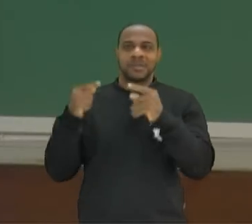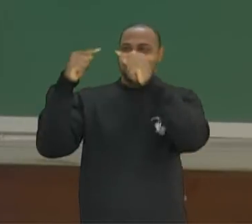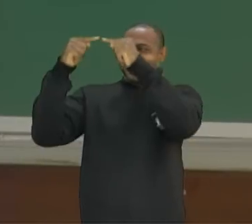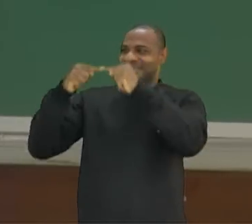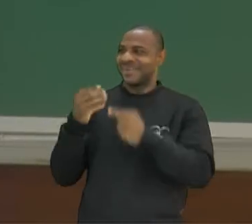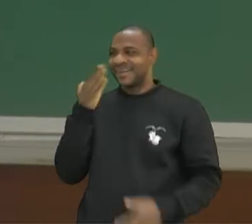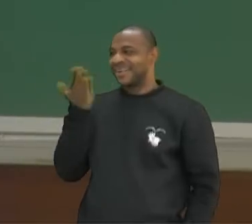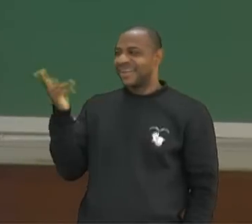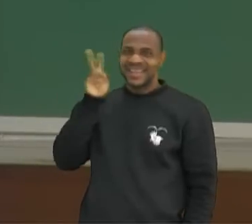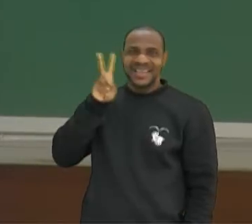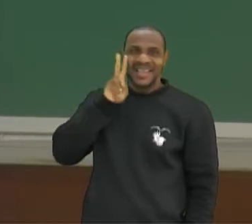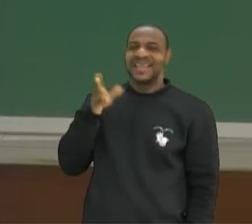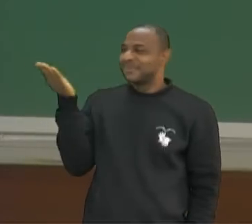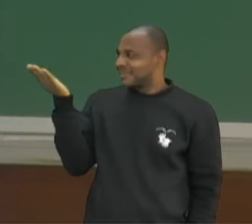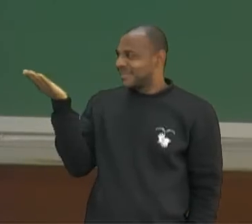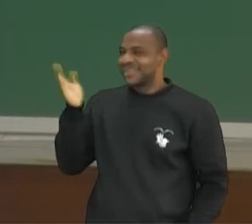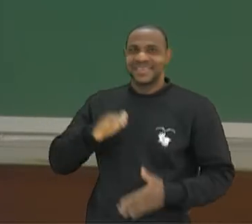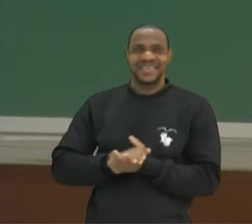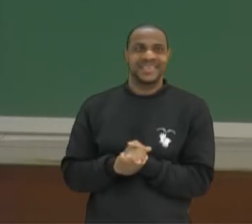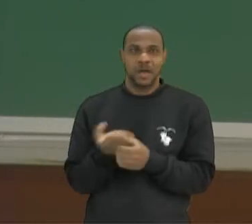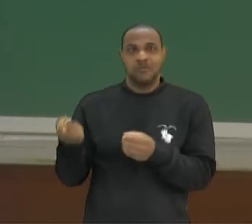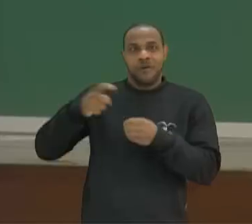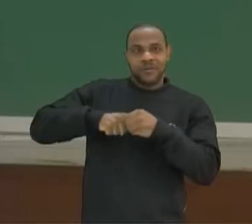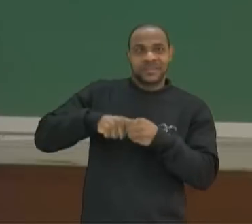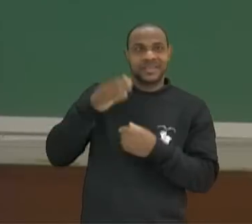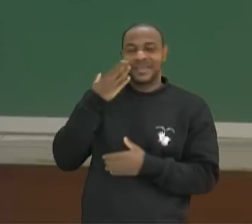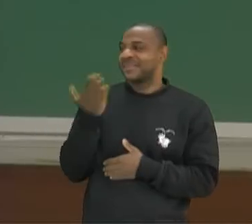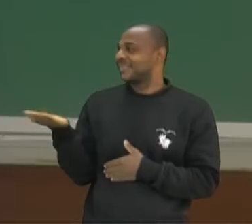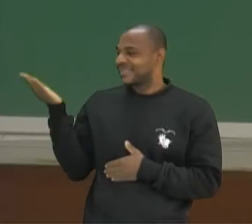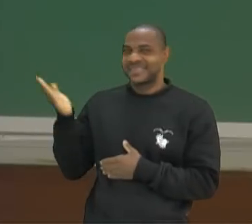imagem maior? Deixa até a teacher voltar aqui, né?